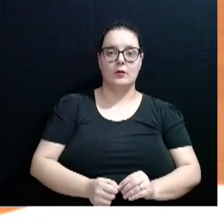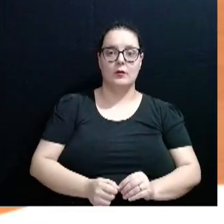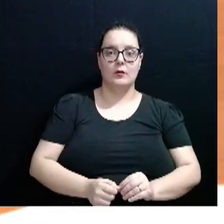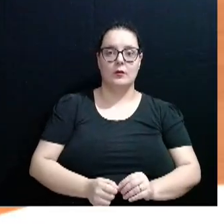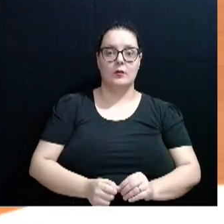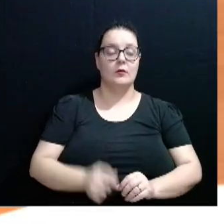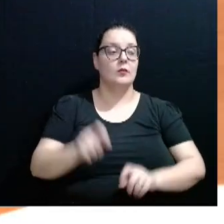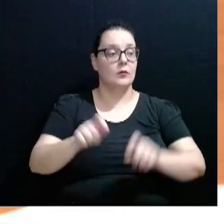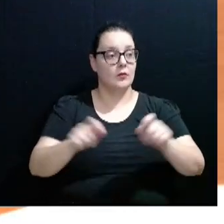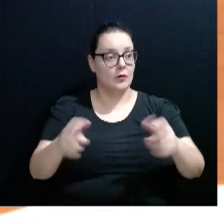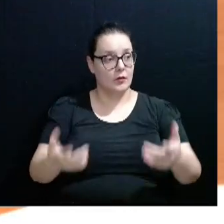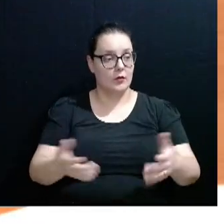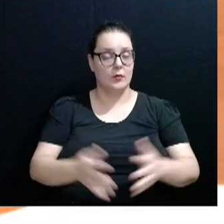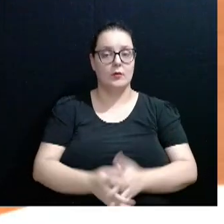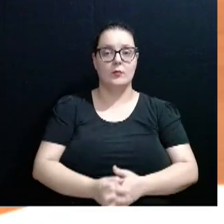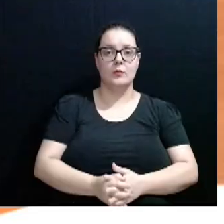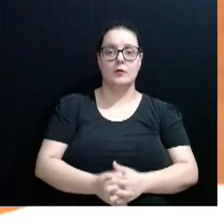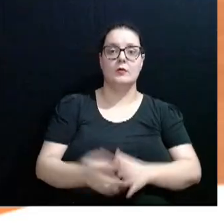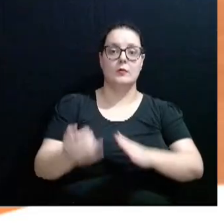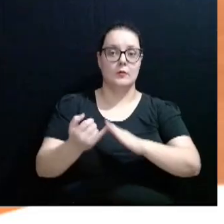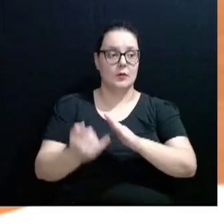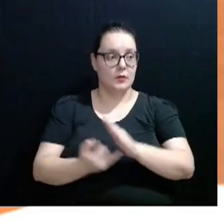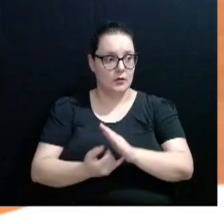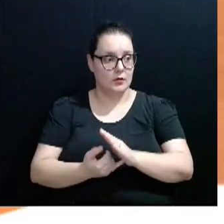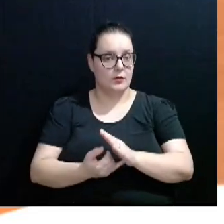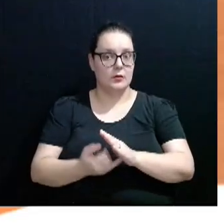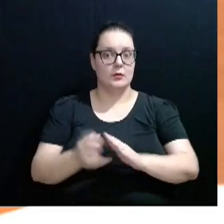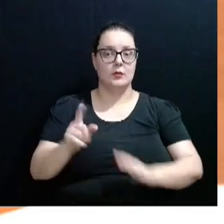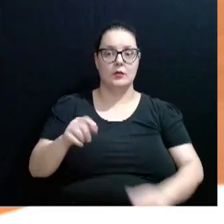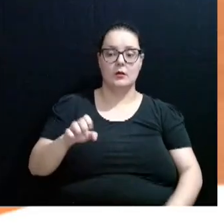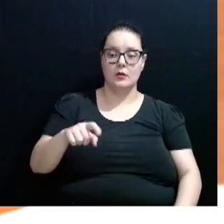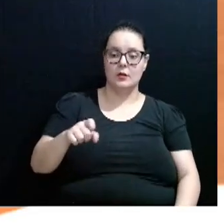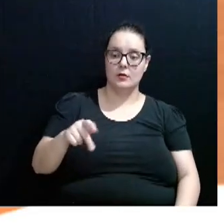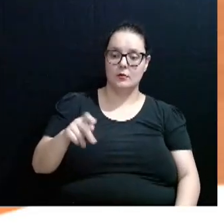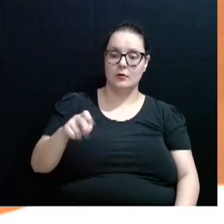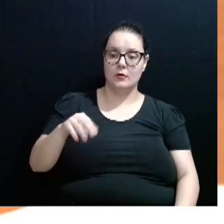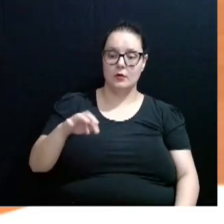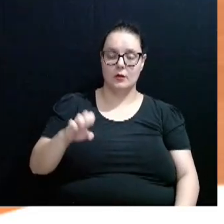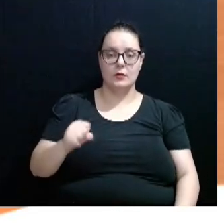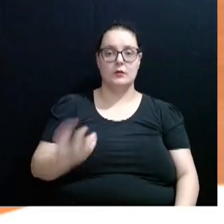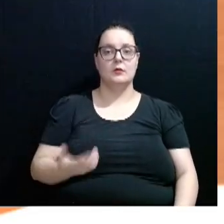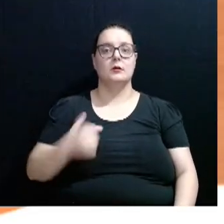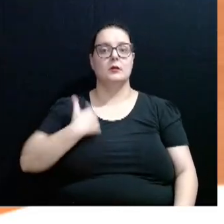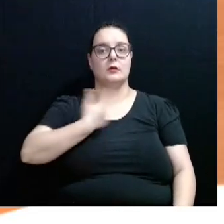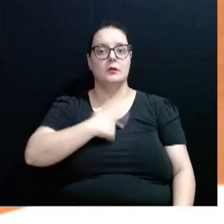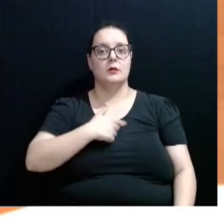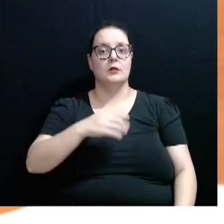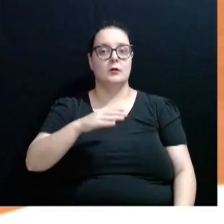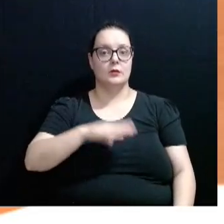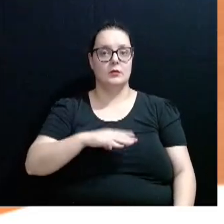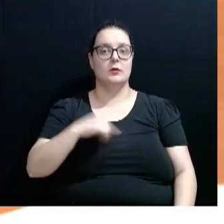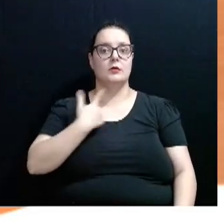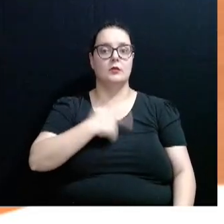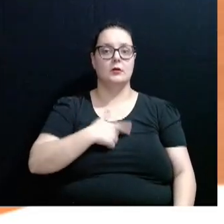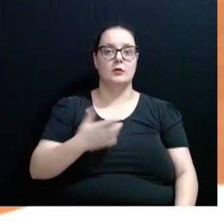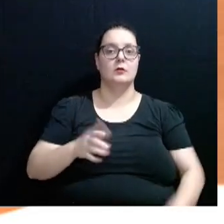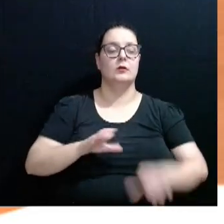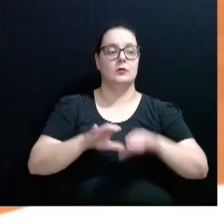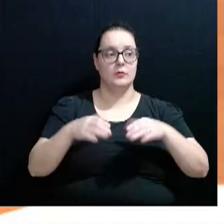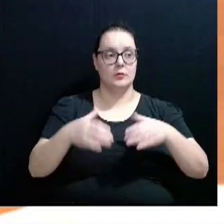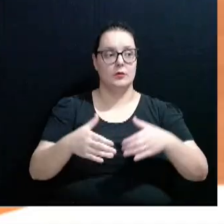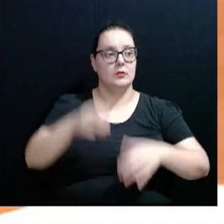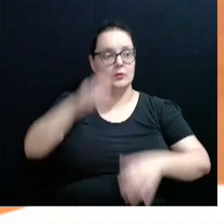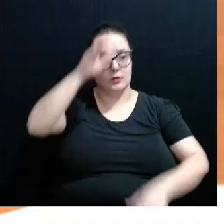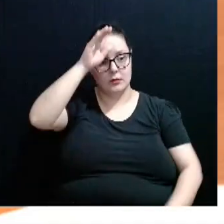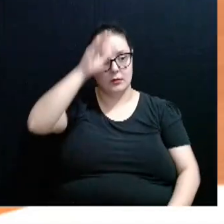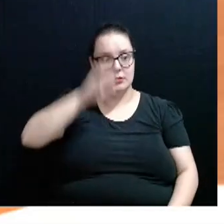pessoas, entidades que são expoentes da nossa cidade, da nossa comunidade campineira, para